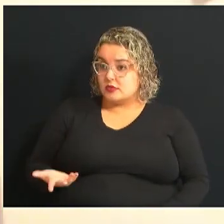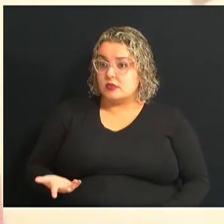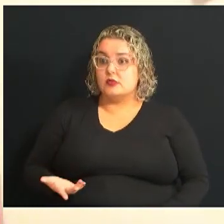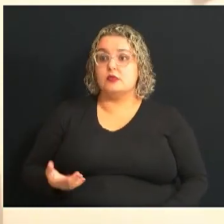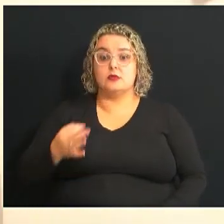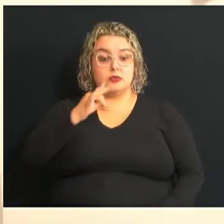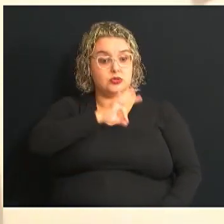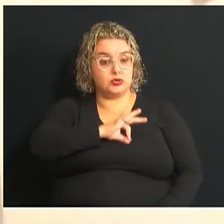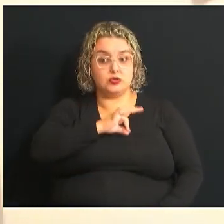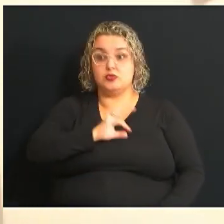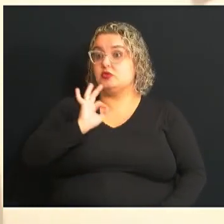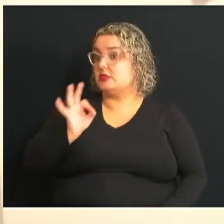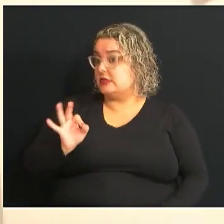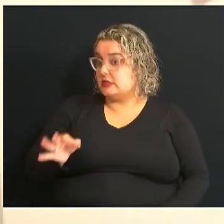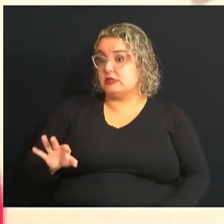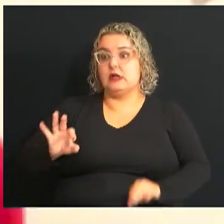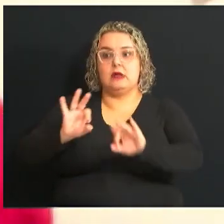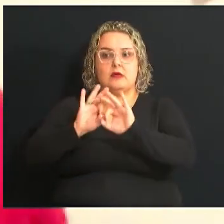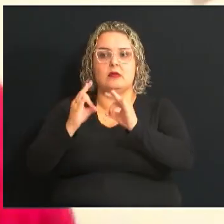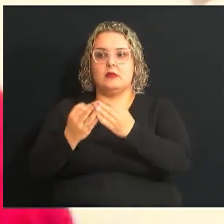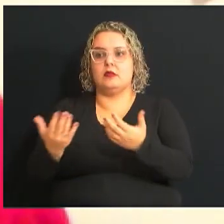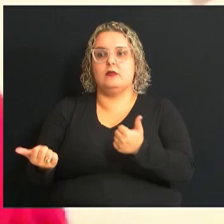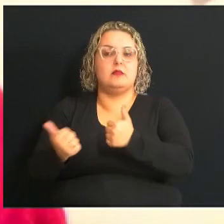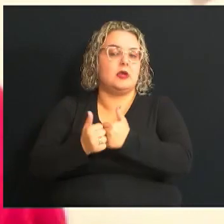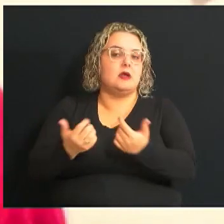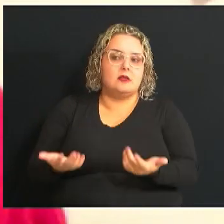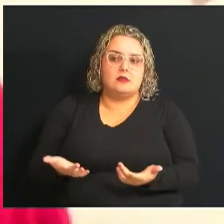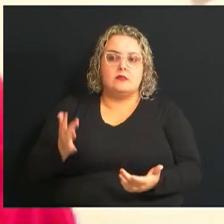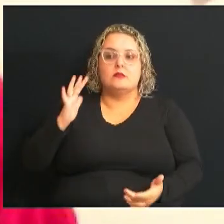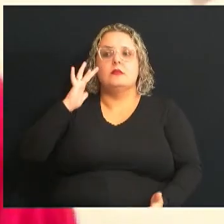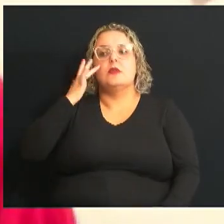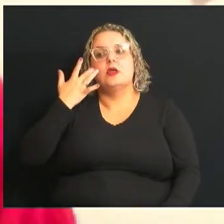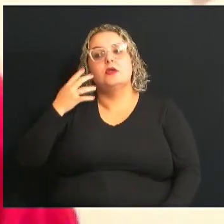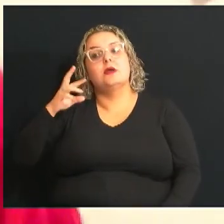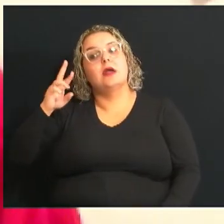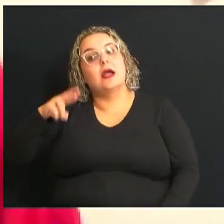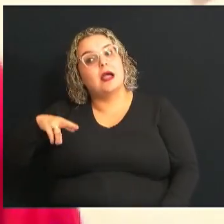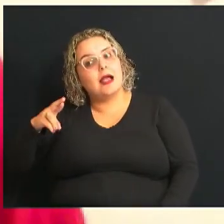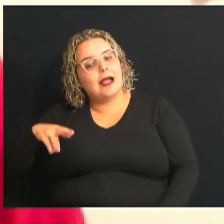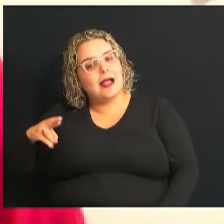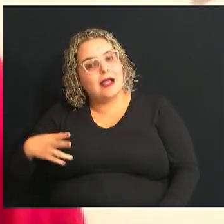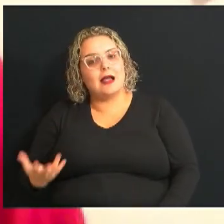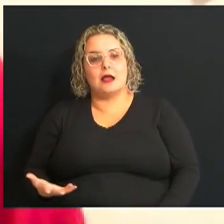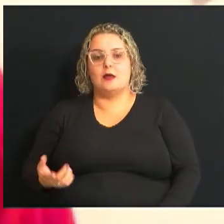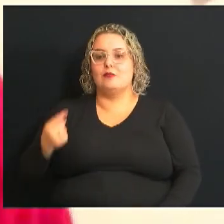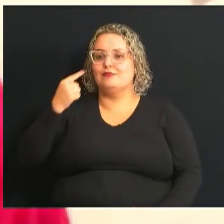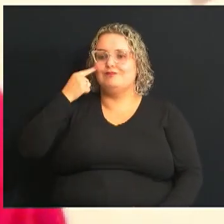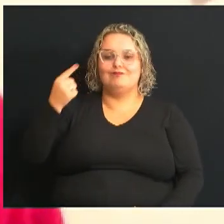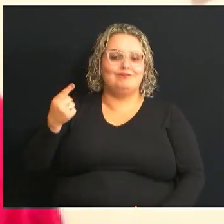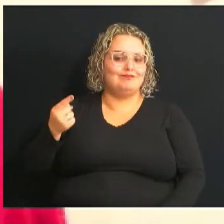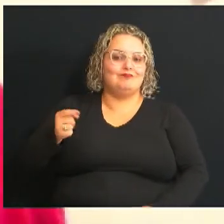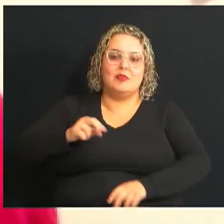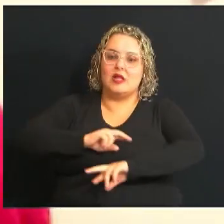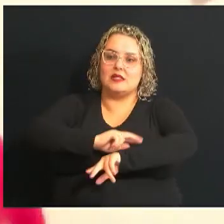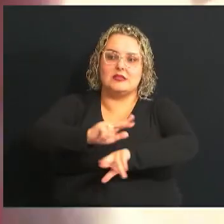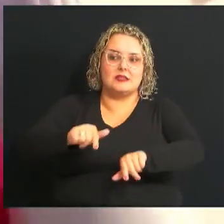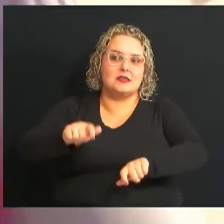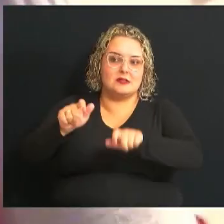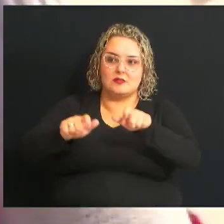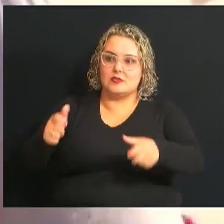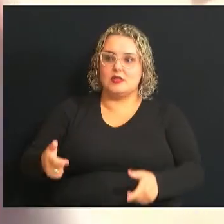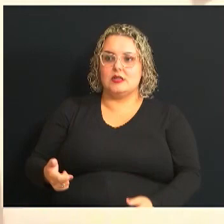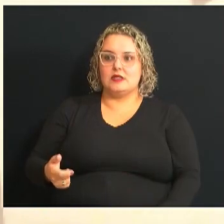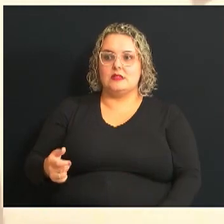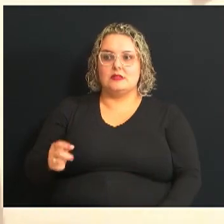ali certinho, família perto. Então, eu acho que racionalmente, se pensar muitas pessoas não vêm,